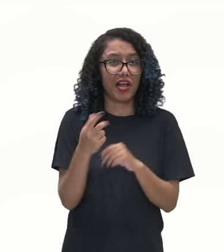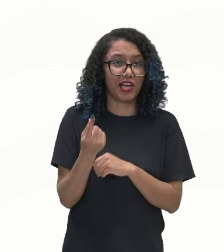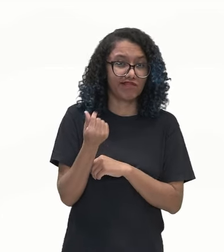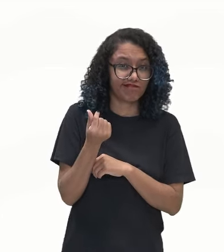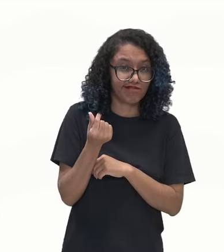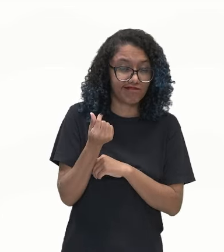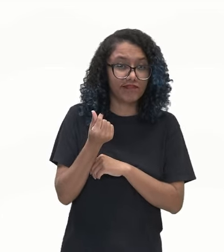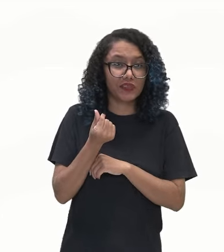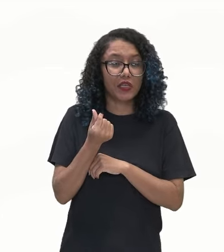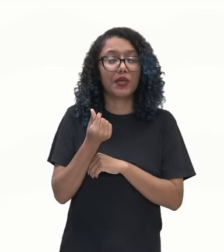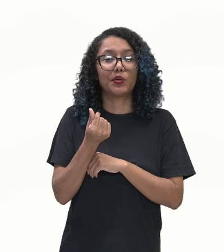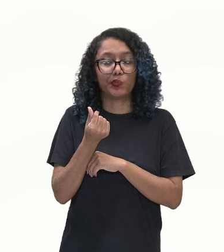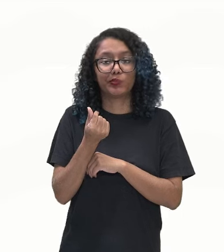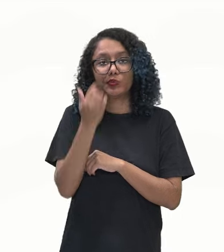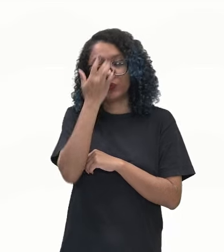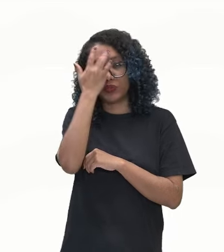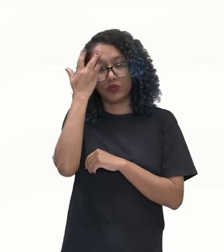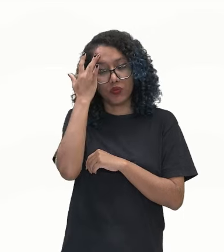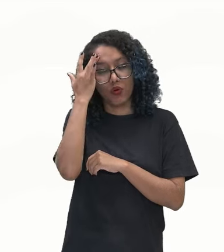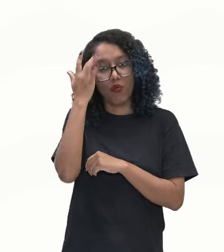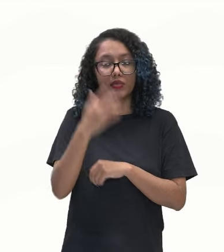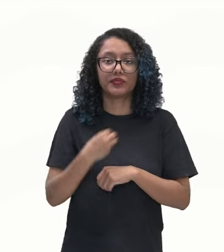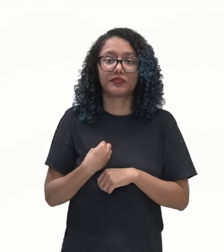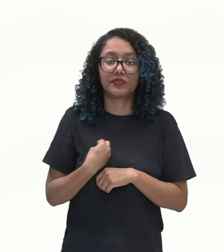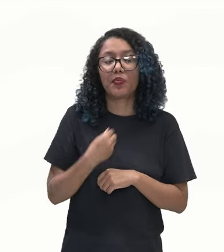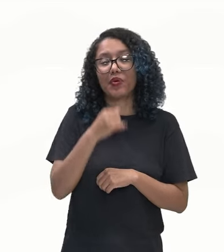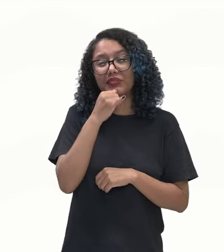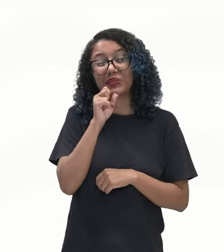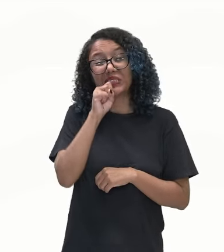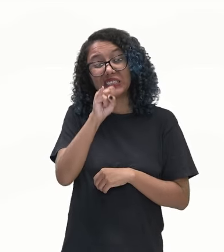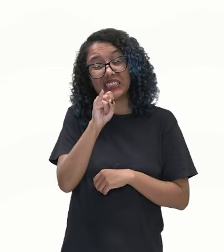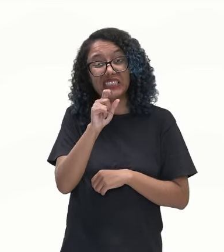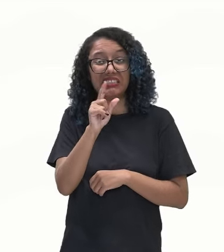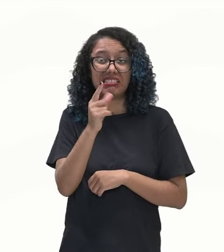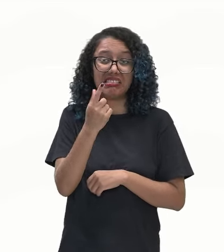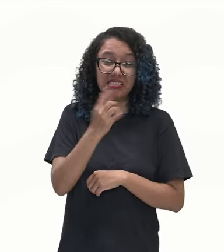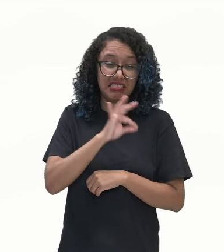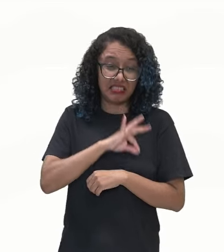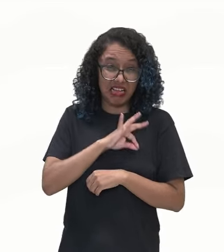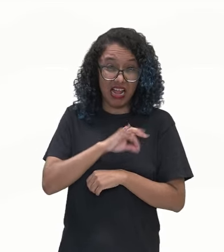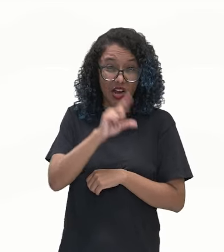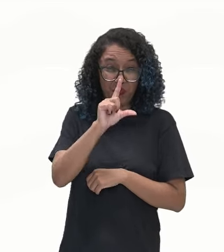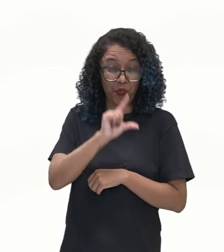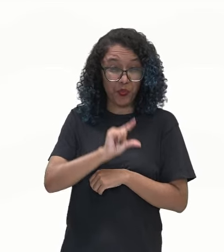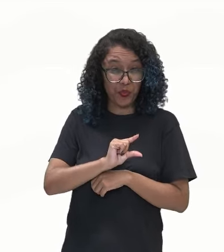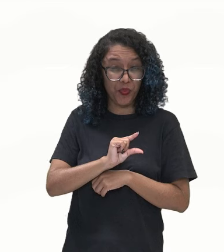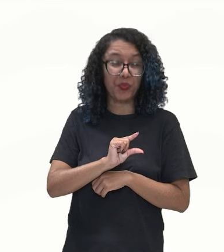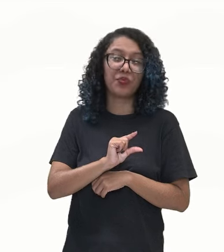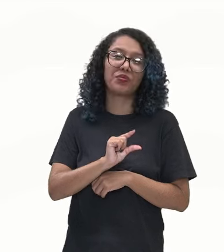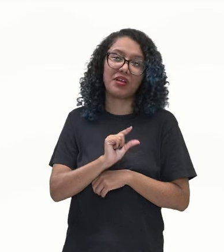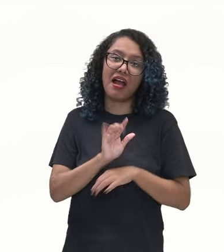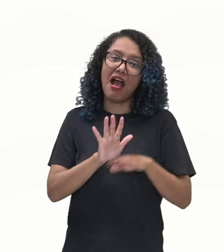para a manutenção da vida. Baixos salários, por exemplo, impede que se tenha esse aspecto de